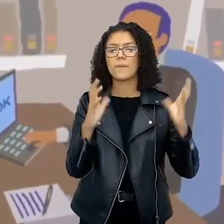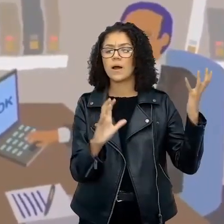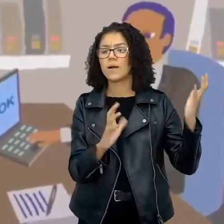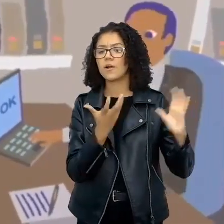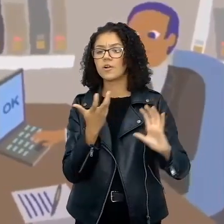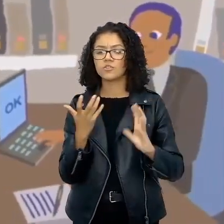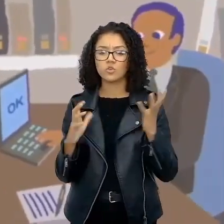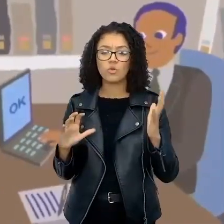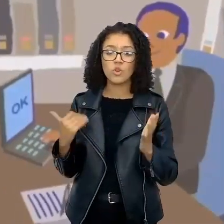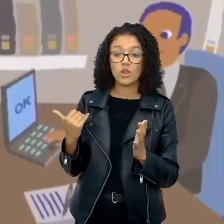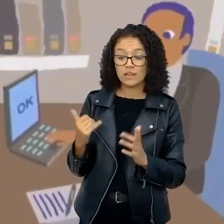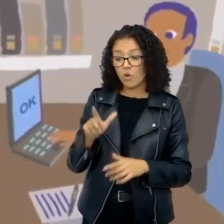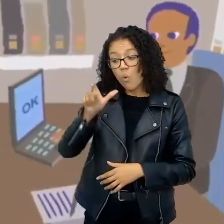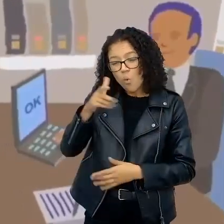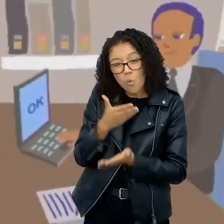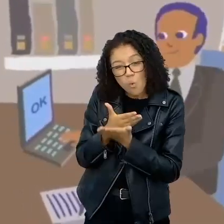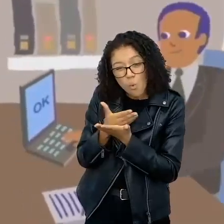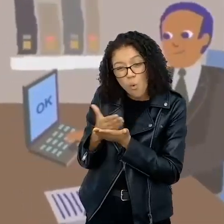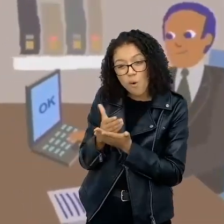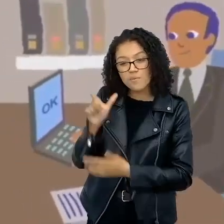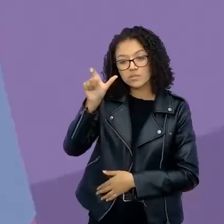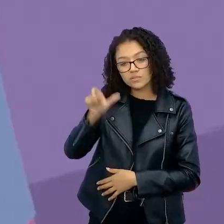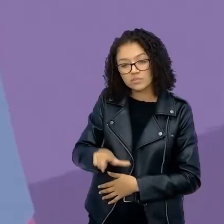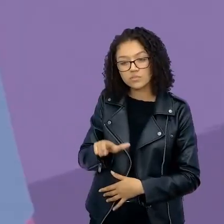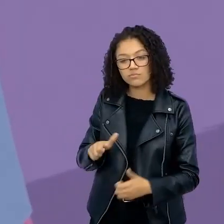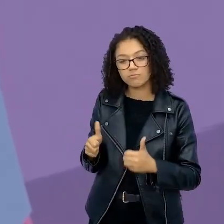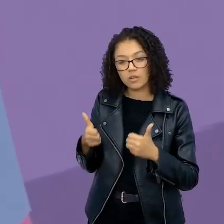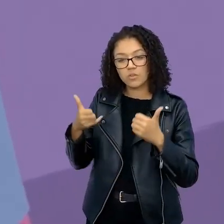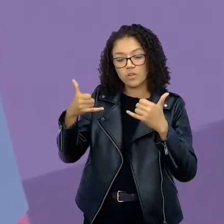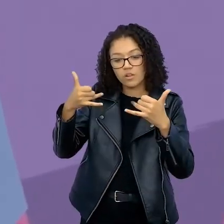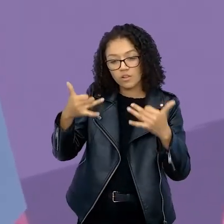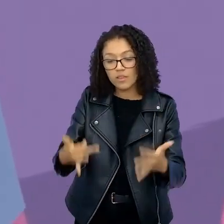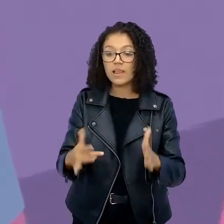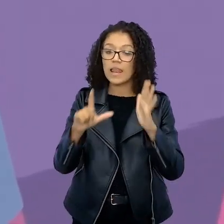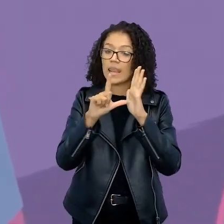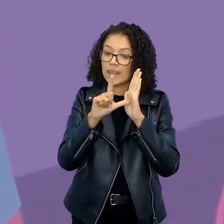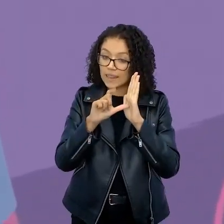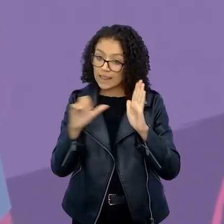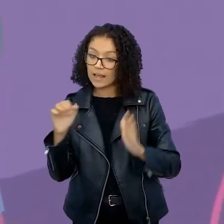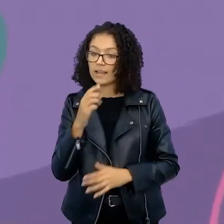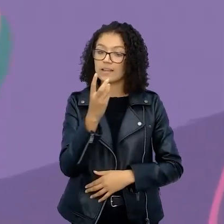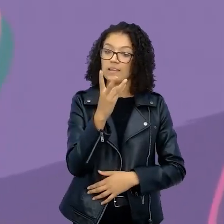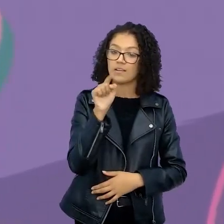o primeiro contato com a criança, devem seguir os preceitos da Lei